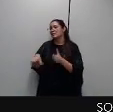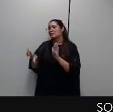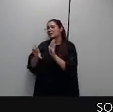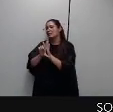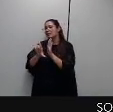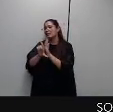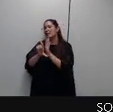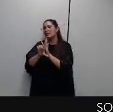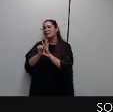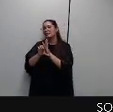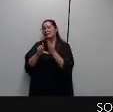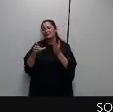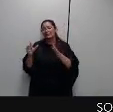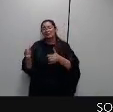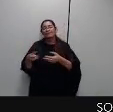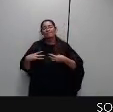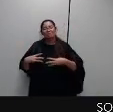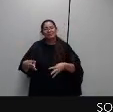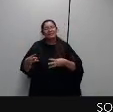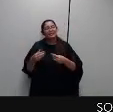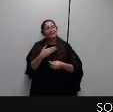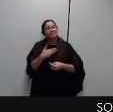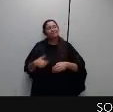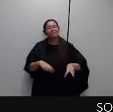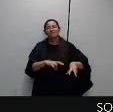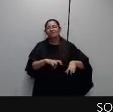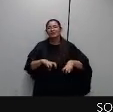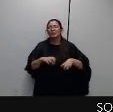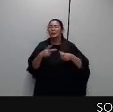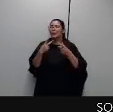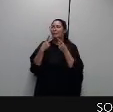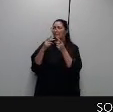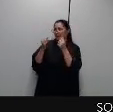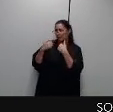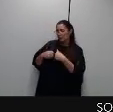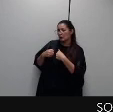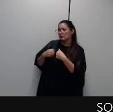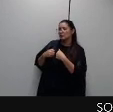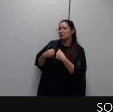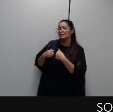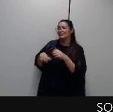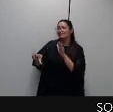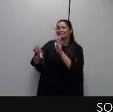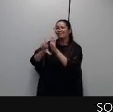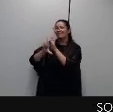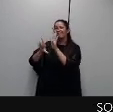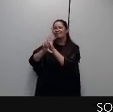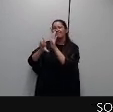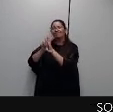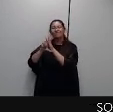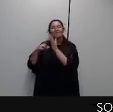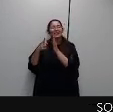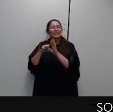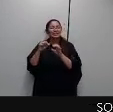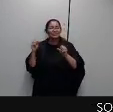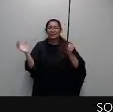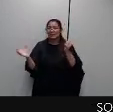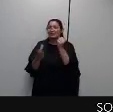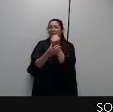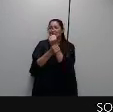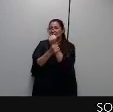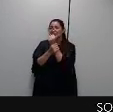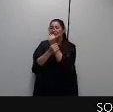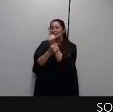dívida ativa da Fazenda Pública só é admissível em execução na forma desta lei salvo as hipóteses de mandado de segurança ação de repetição